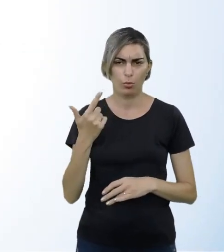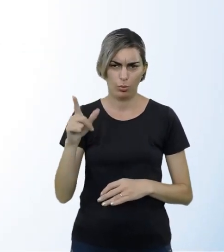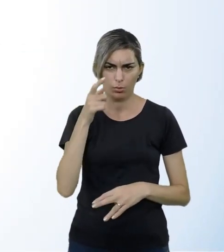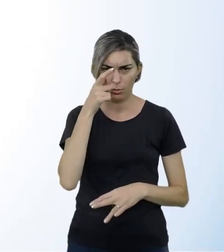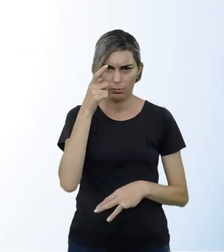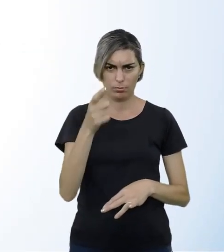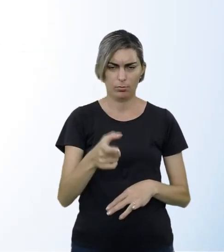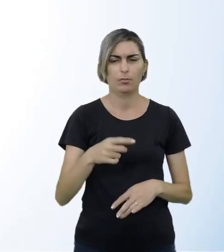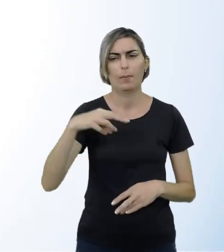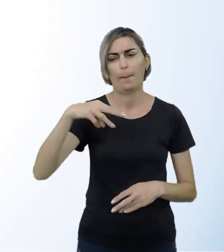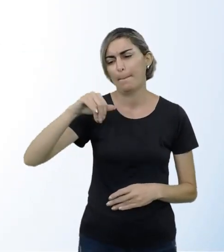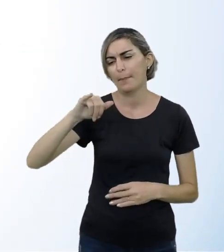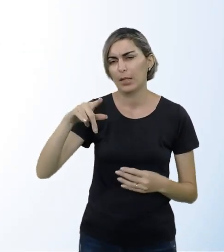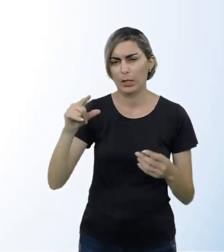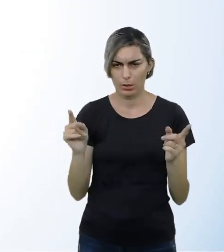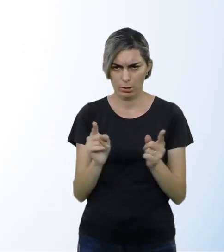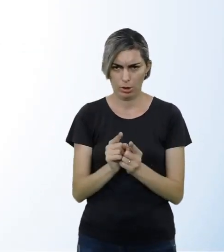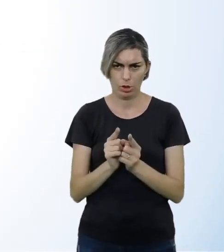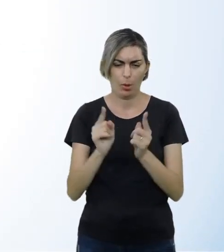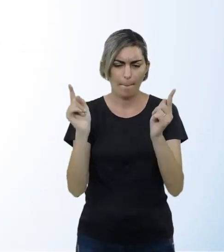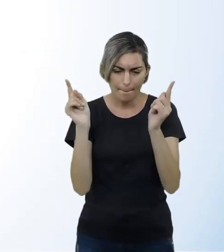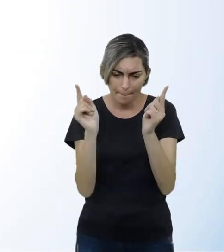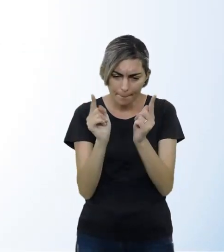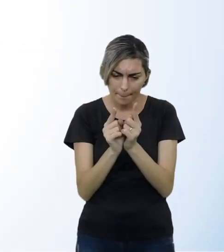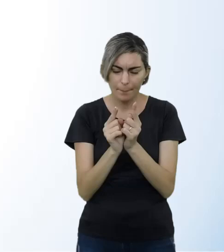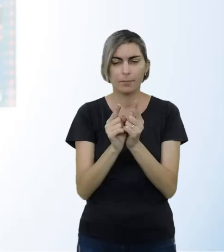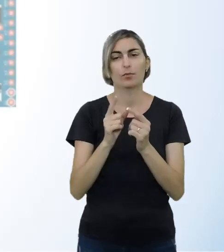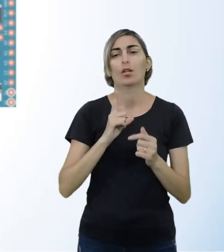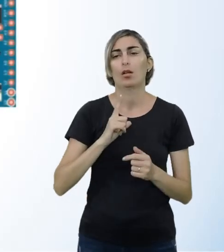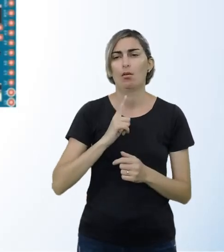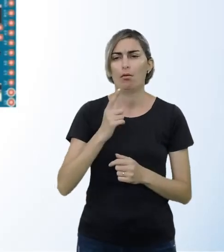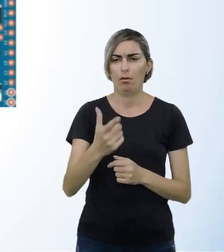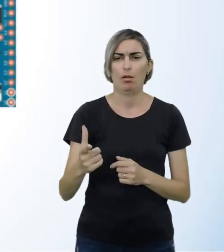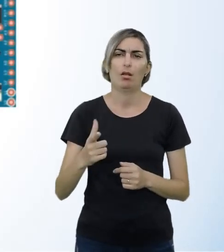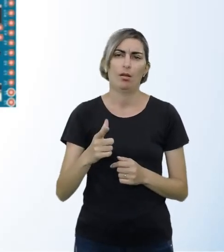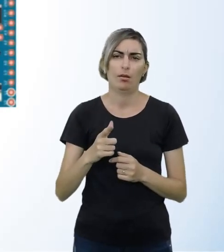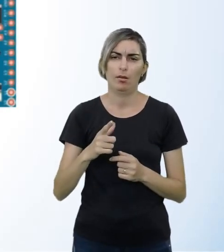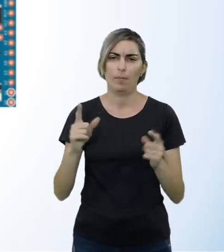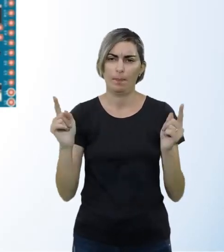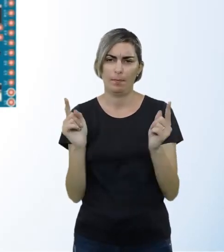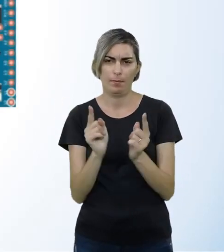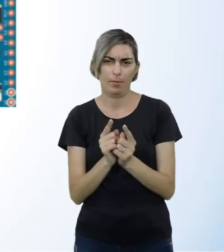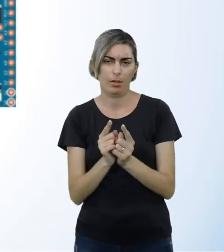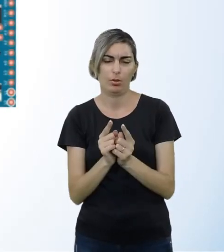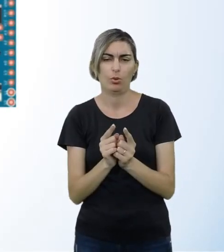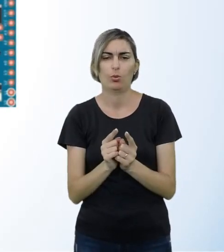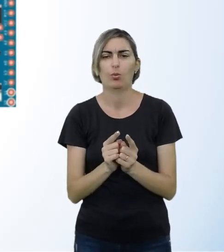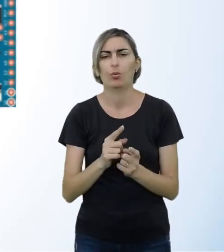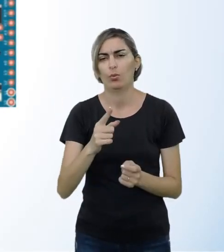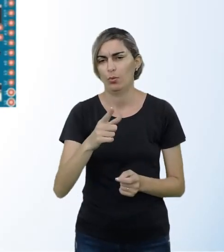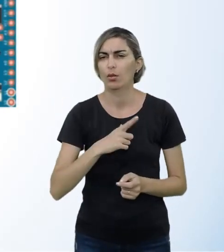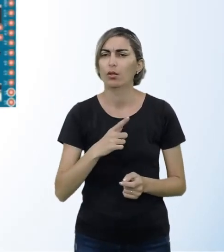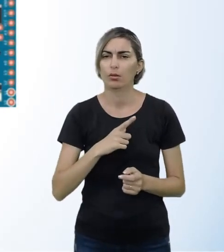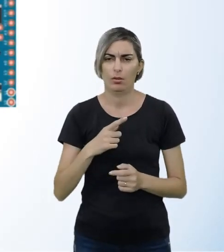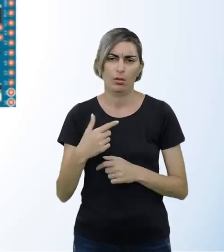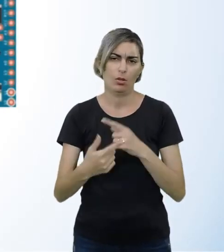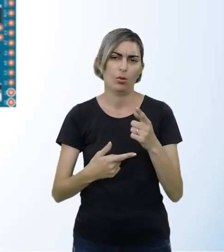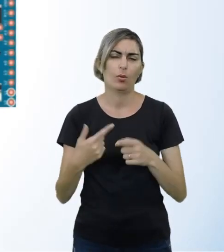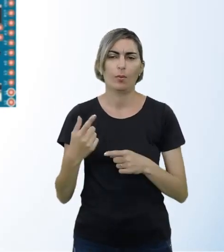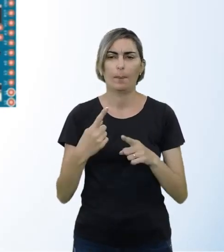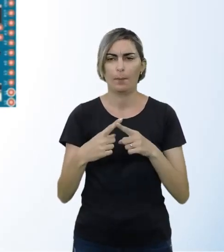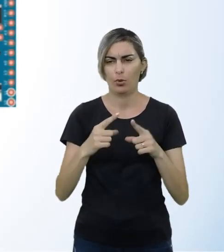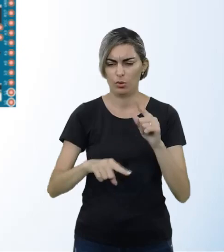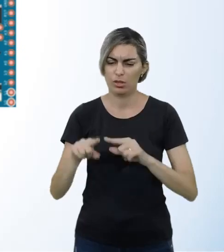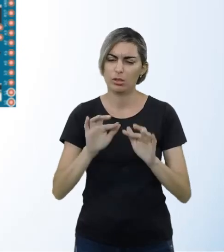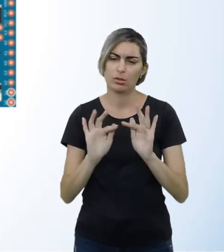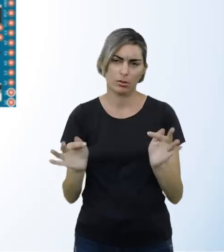Outro interessante, o Arduino Mini, tá? Ela é menor do que o Arduino Nano, é uma espécie de Leonardo menor. Ele tem um microcontrolador um